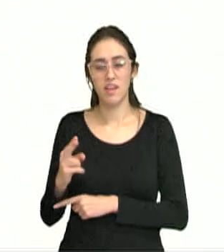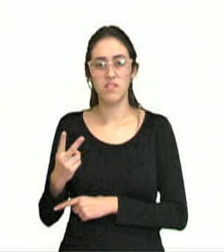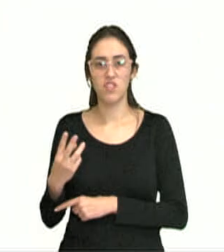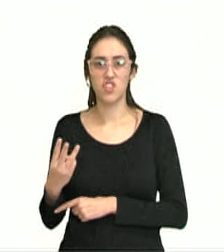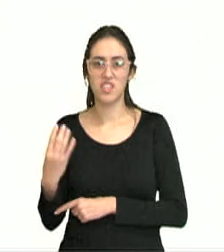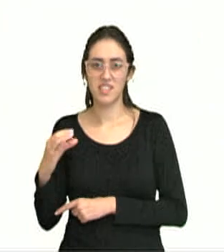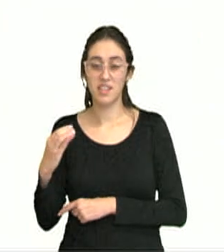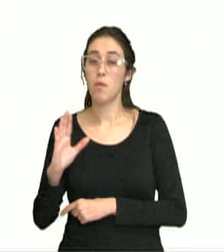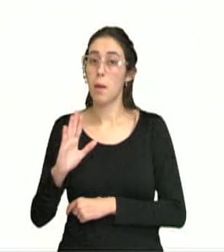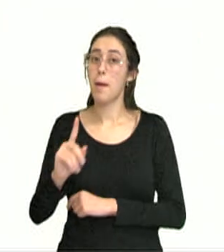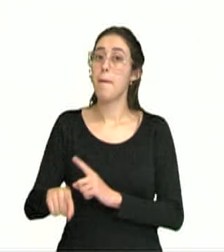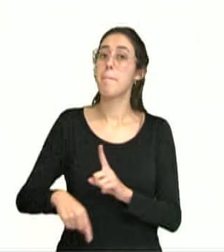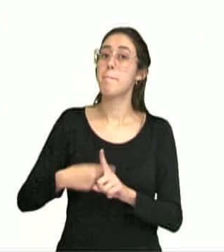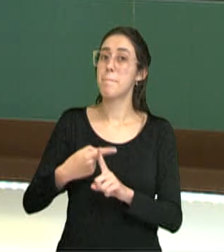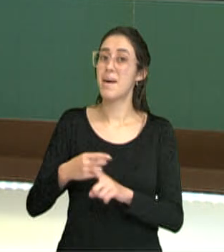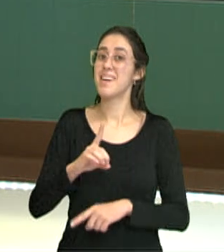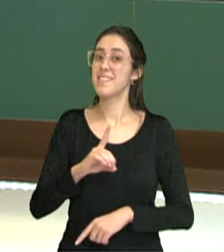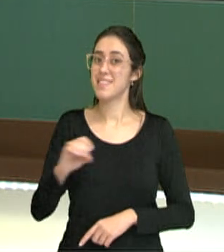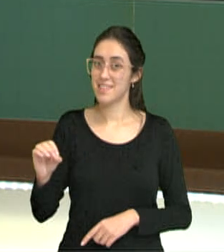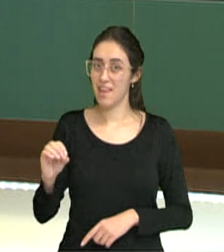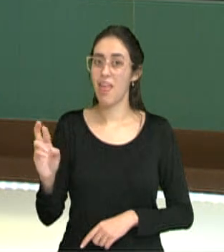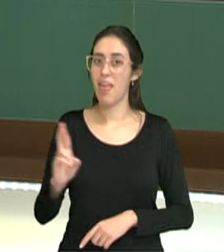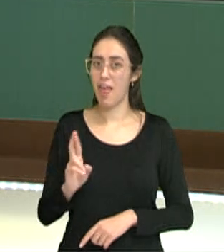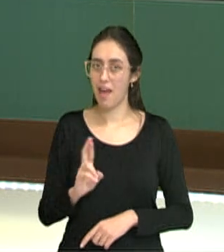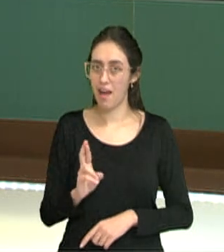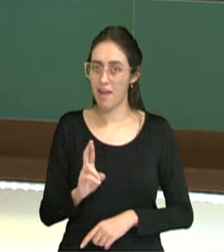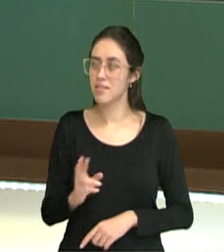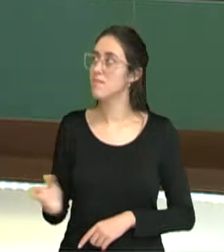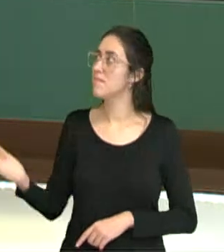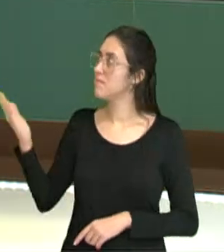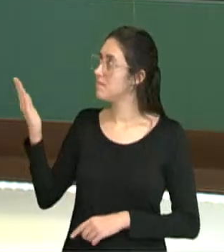250,23. Mais os 100 que você guardou nesse mês, já tem